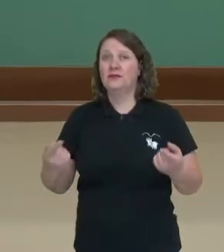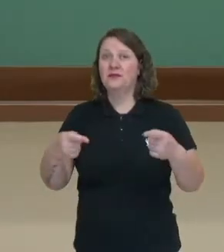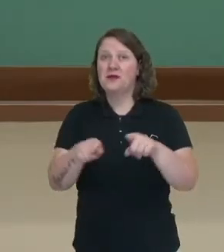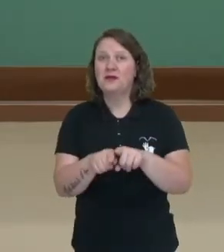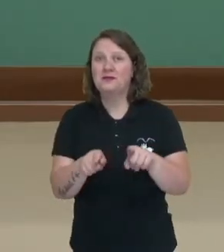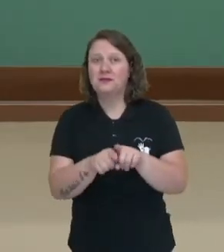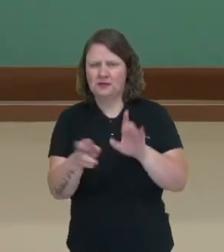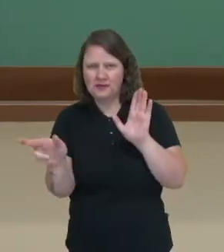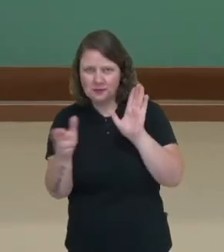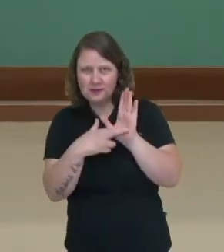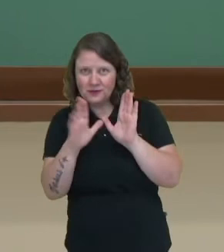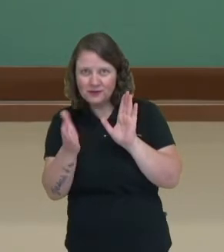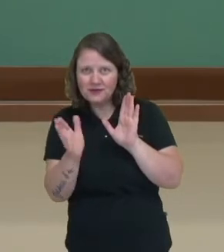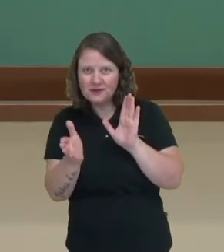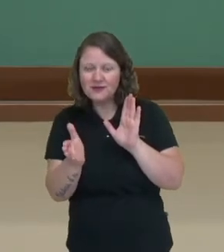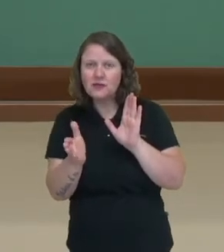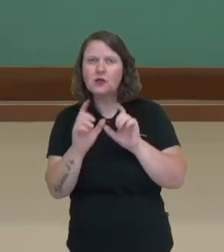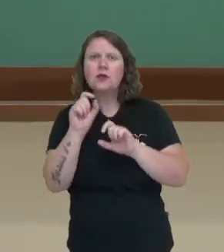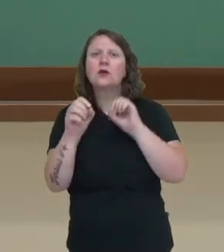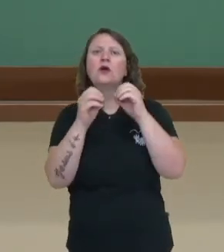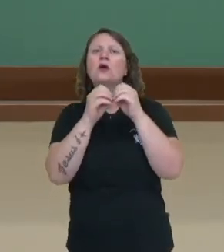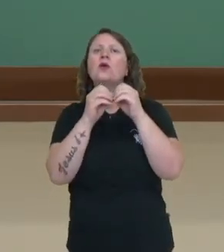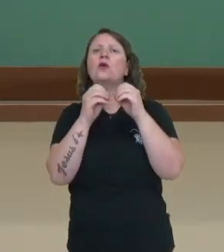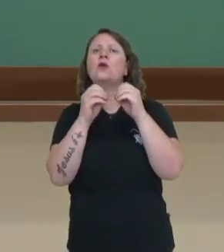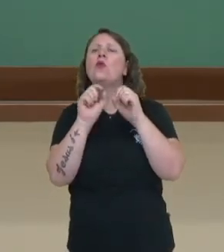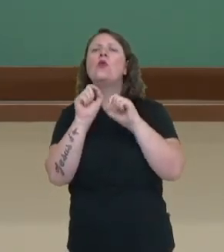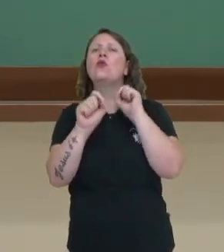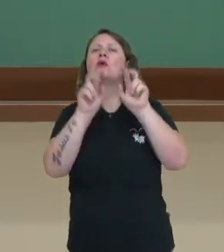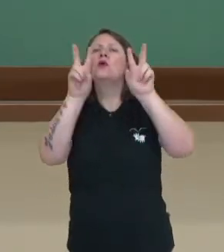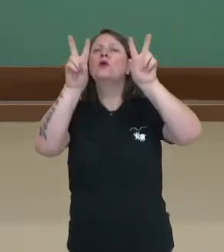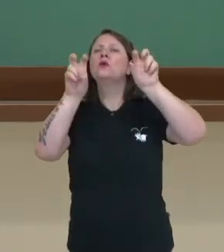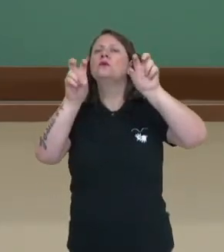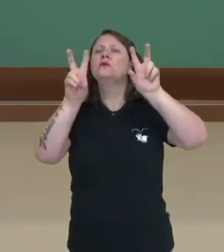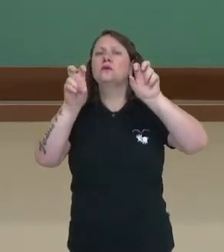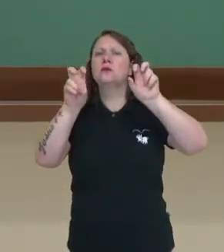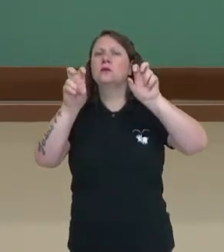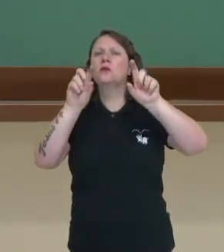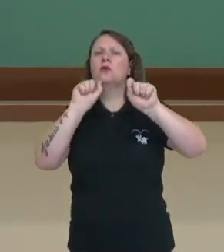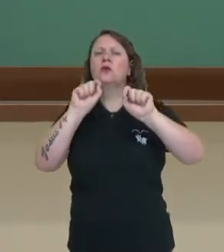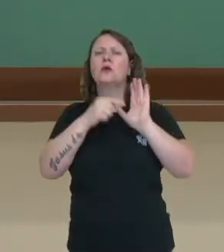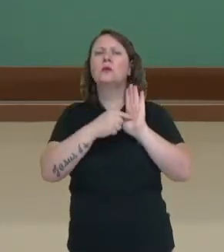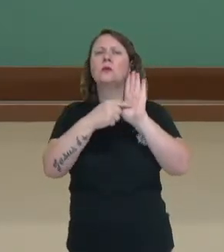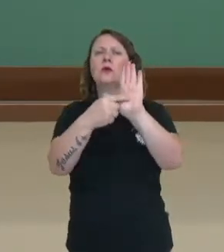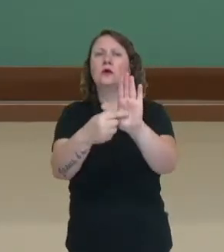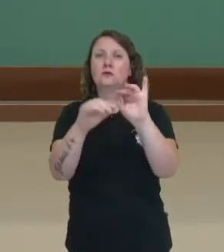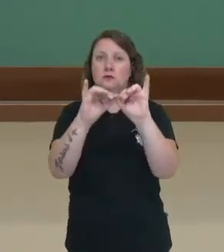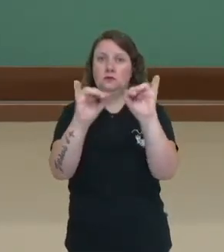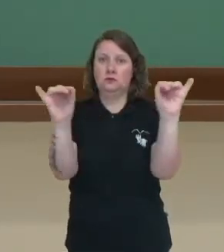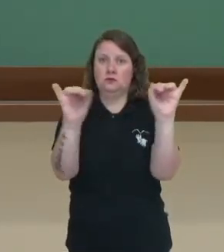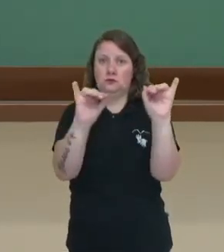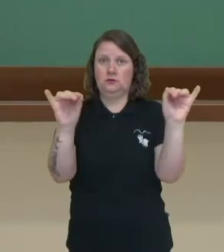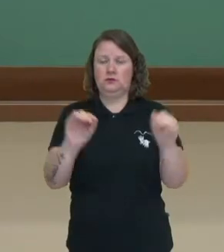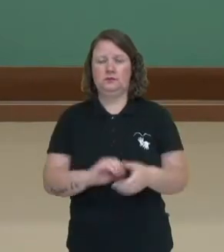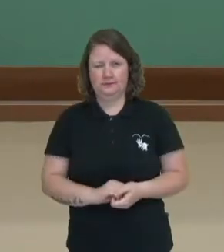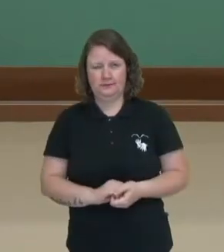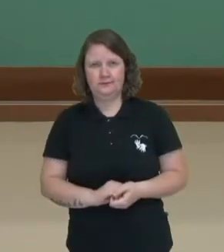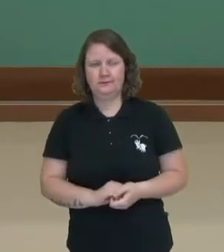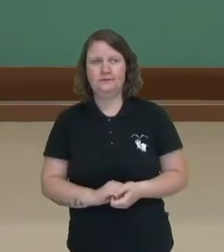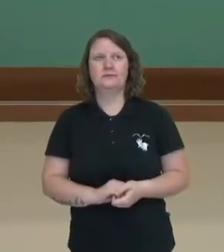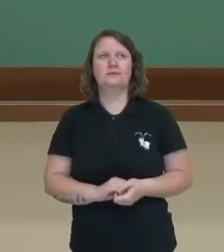Retornamos, respondeu? Qual é o assunto? Qual é o tema? Do que trata essa notícia? Vamos à